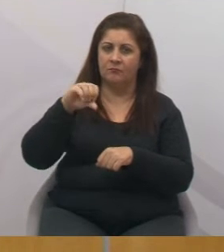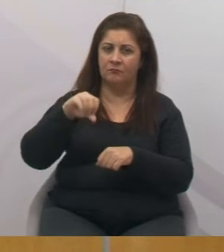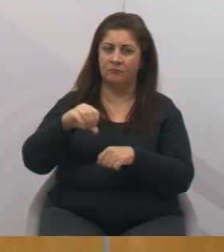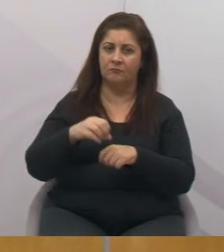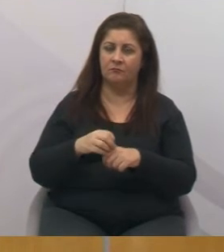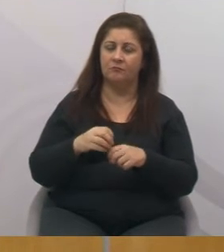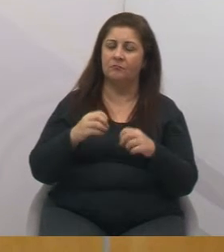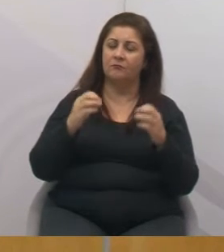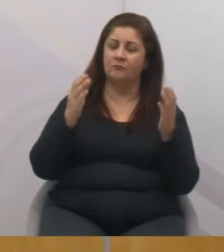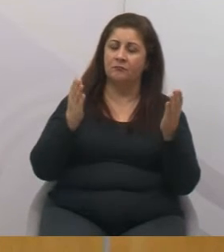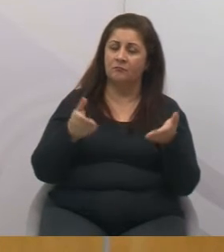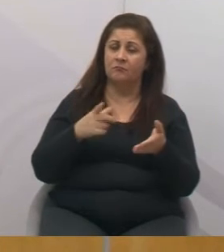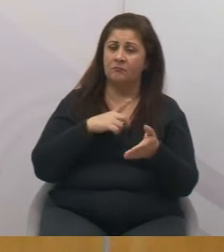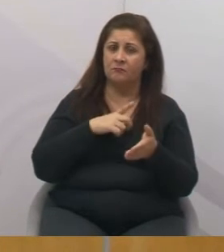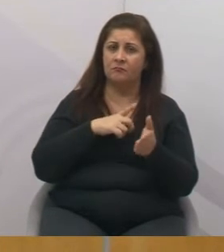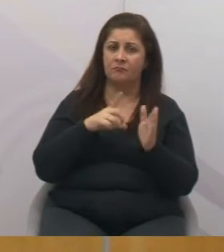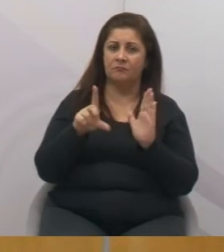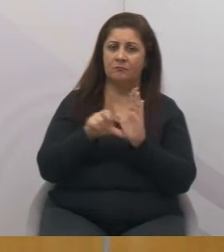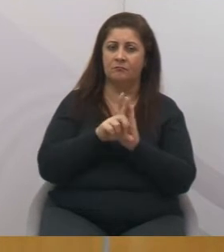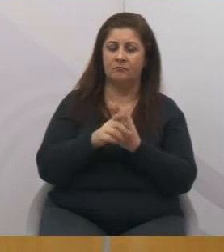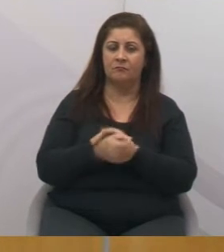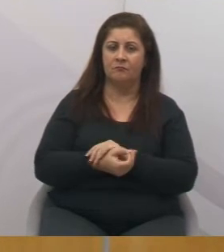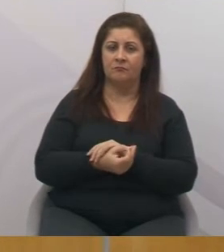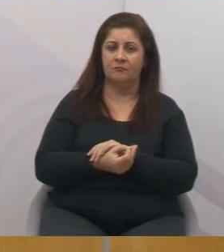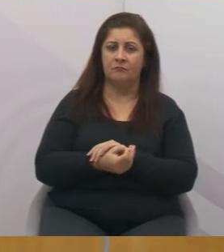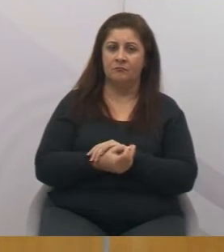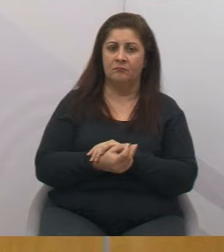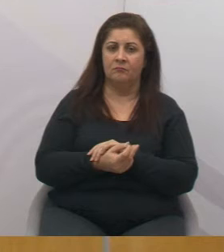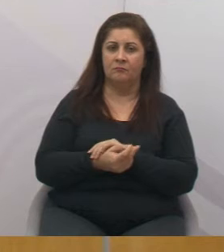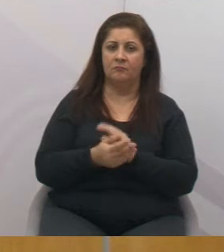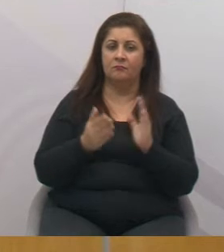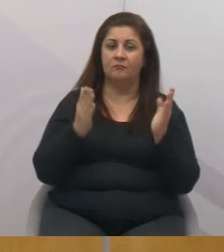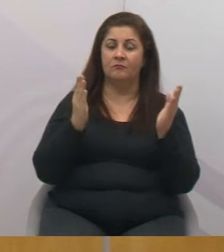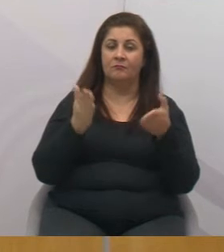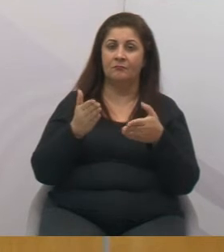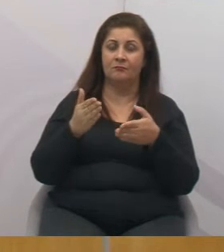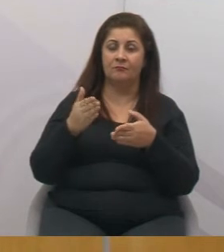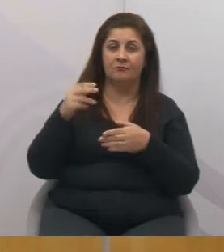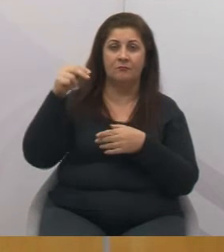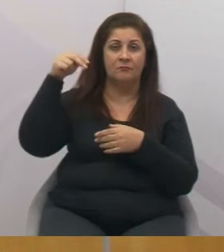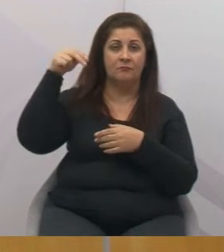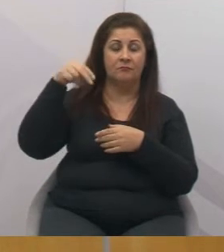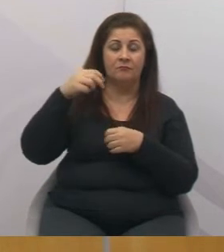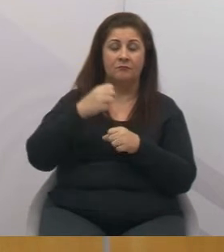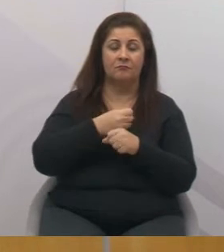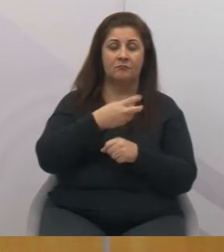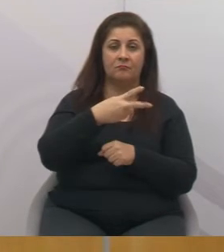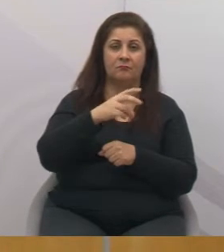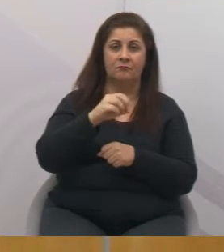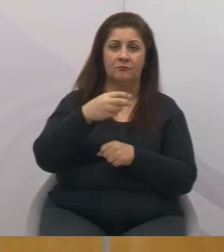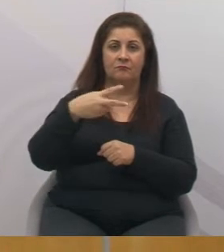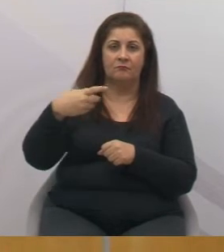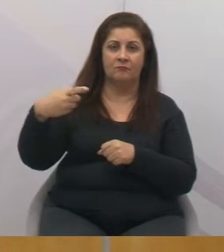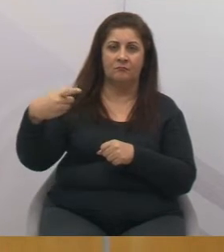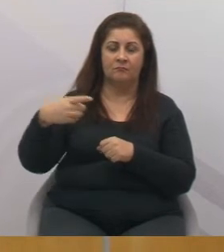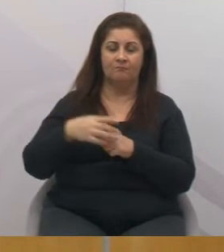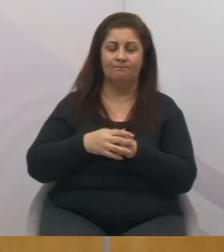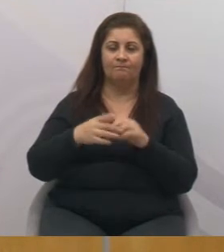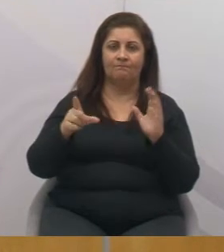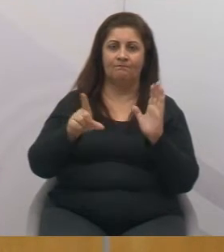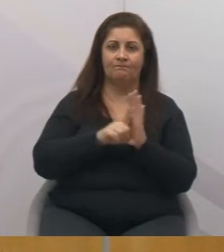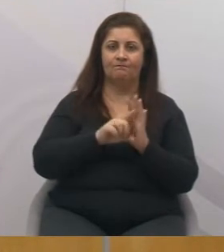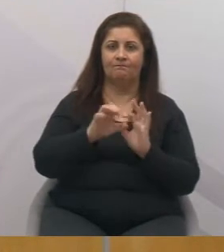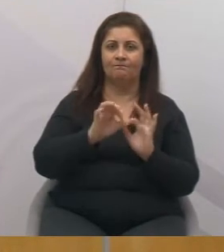está vigente. E só agora, novembro de 2021, a lei